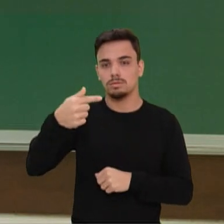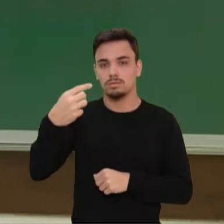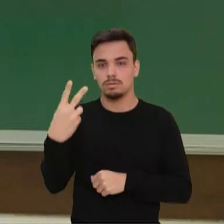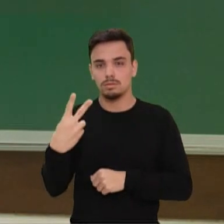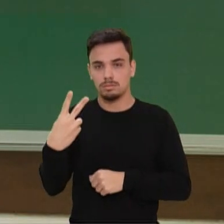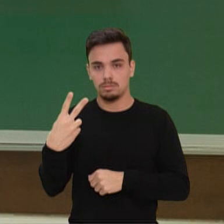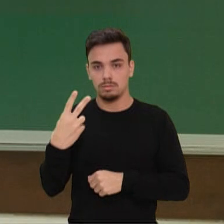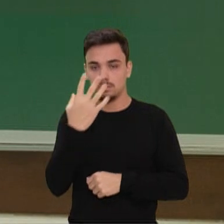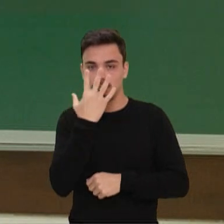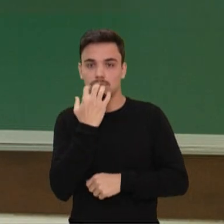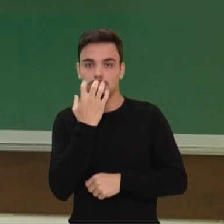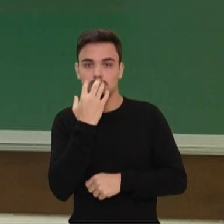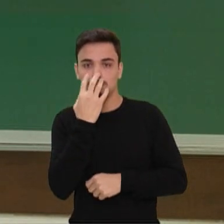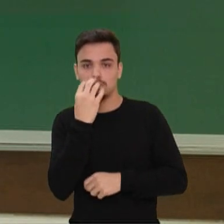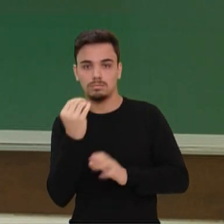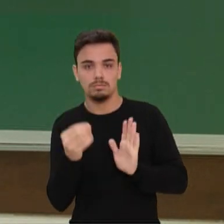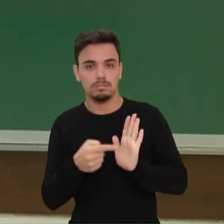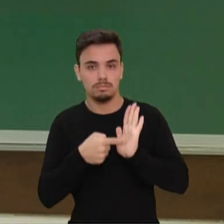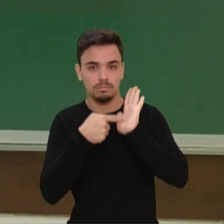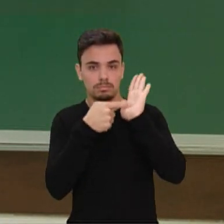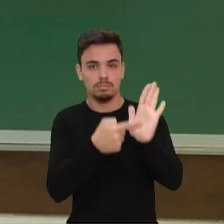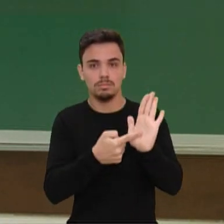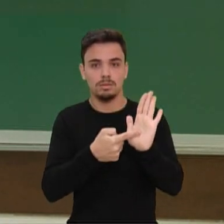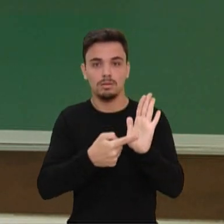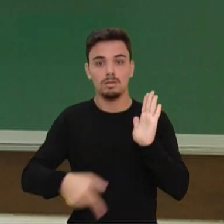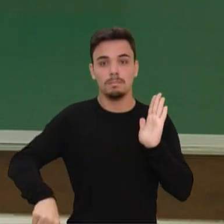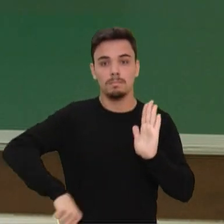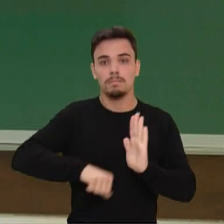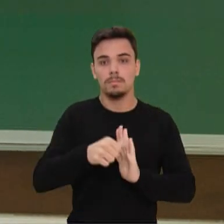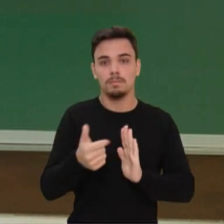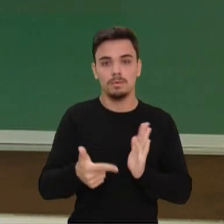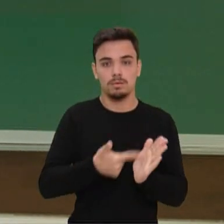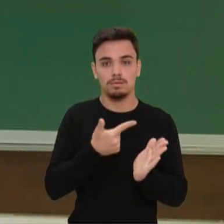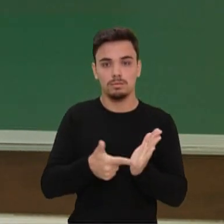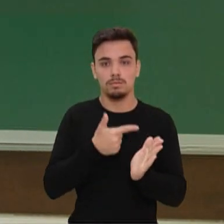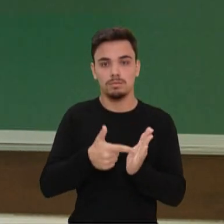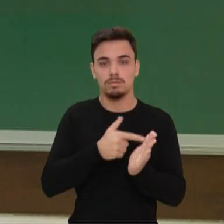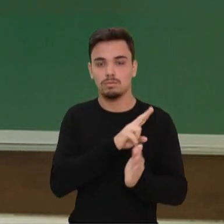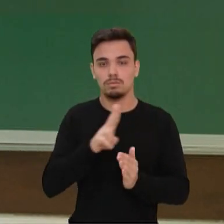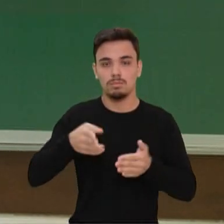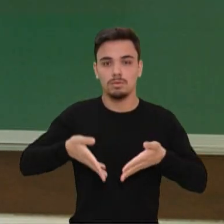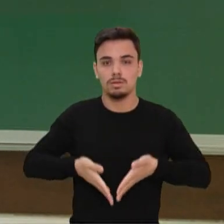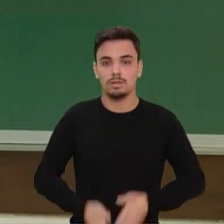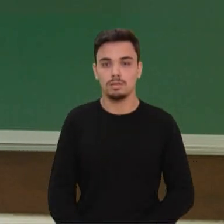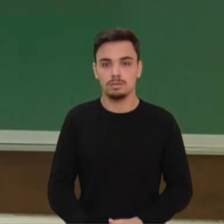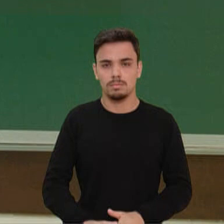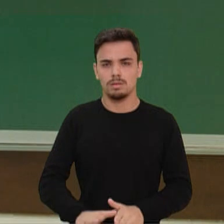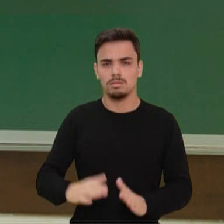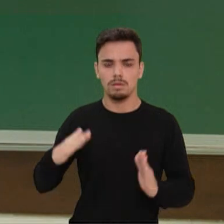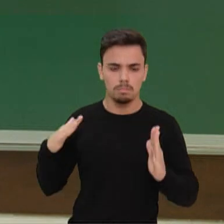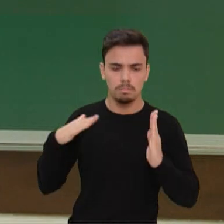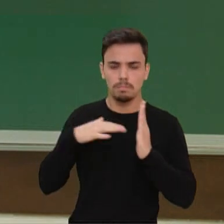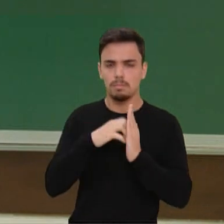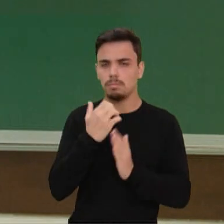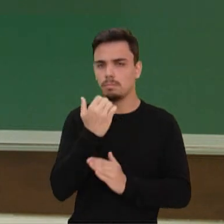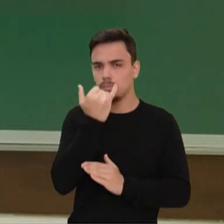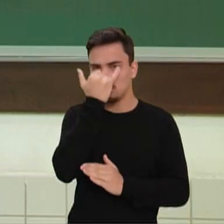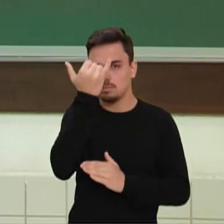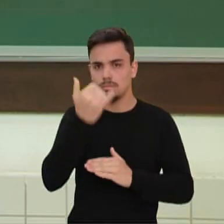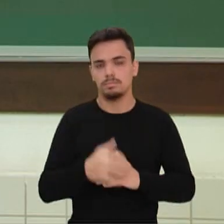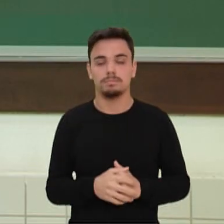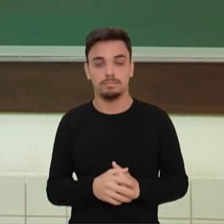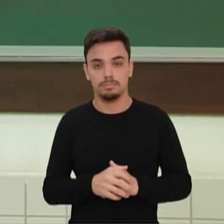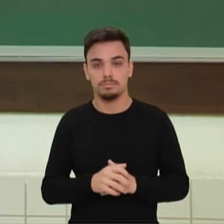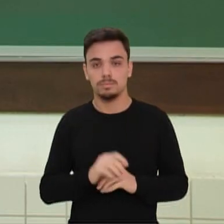1872, Nietzsche publica o seu primeiro livro, que se chama O Nascimento da Tragédia. Lá nesse livro,